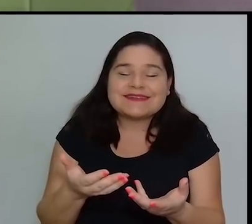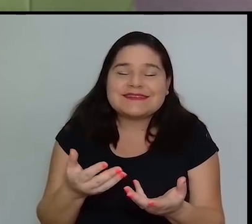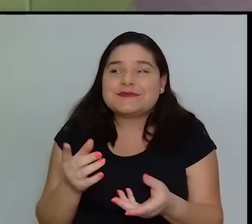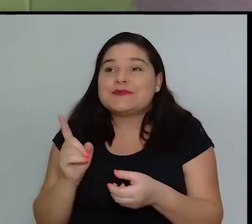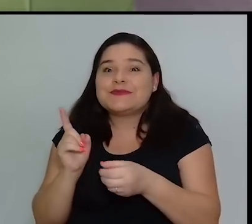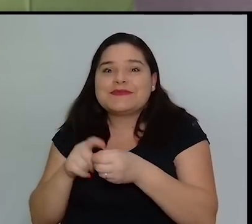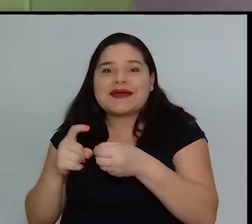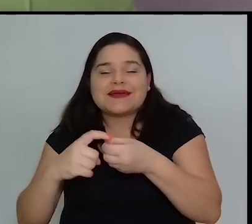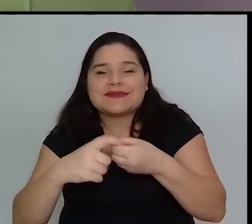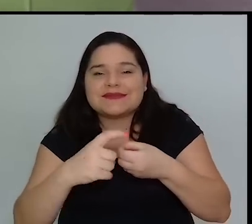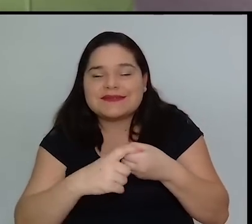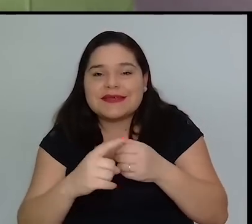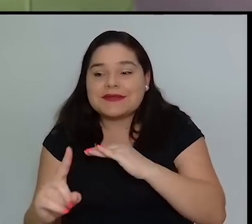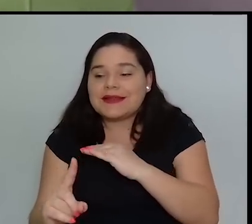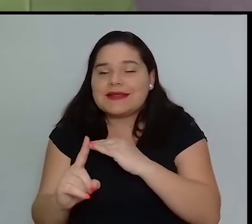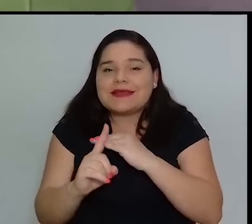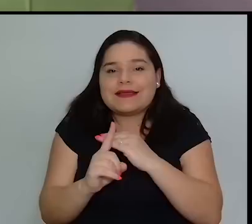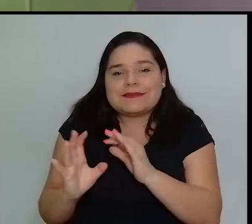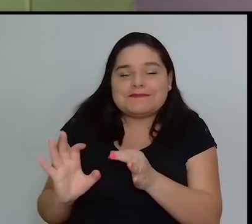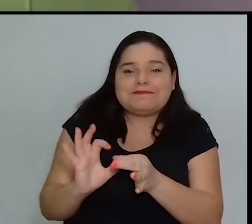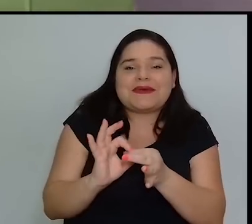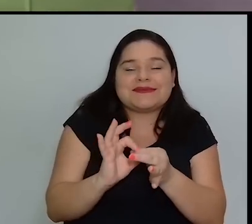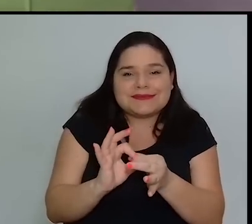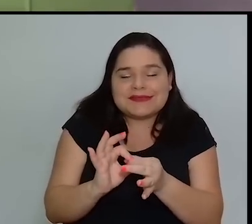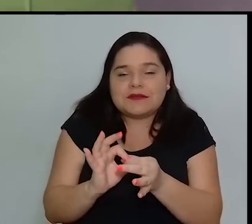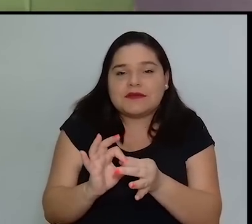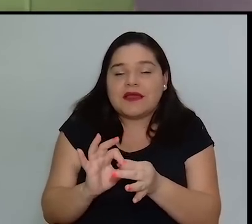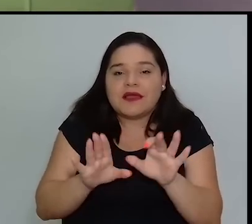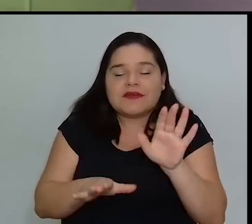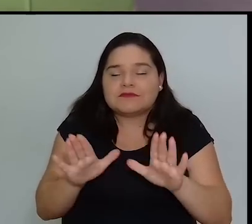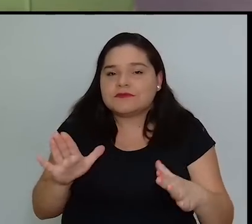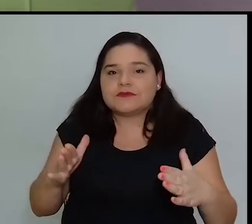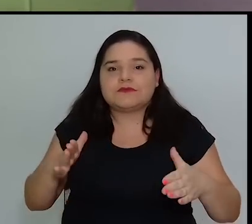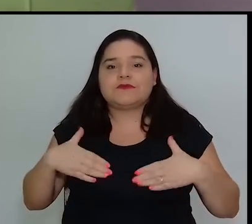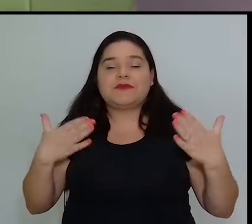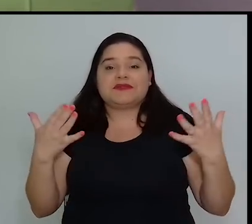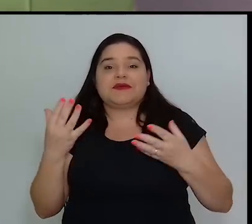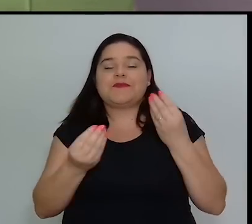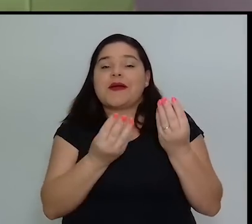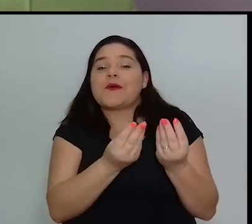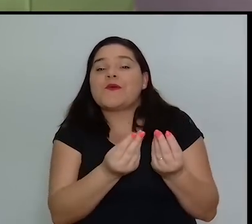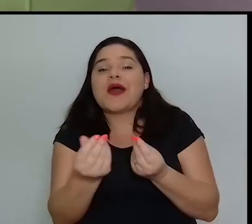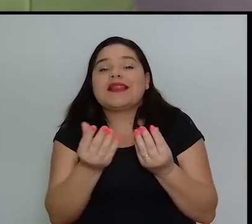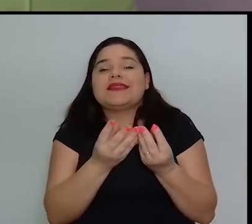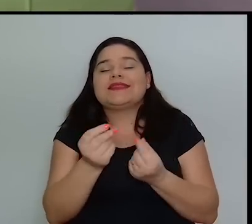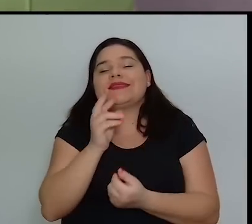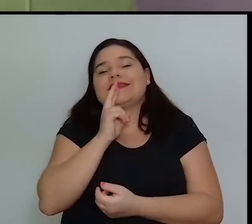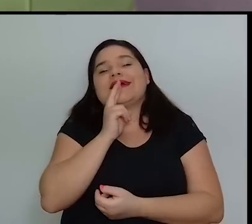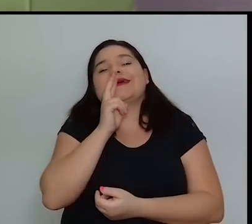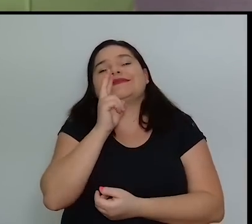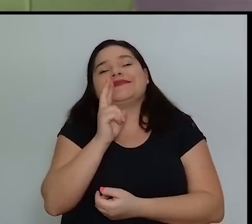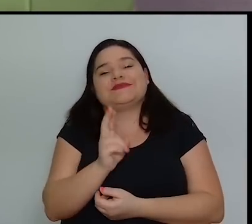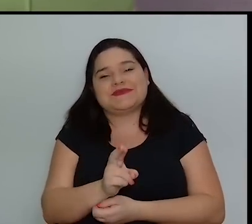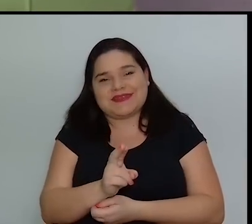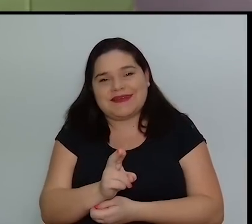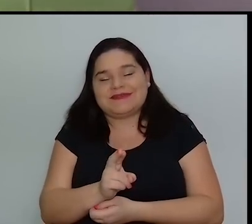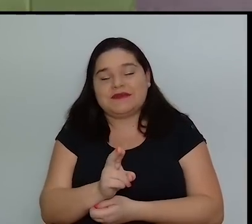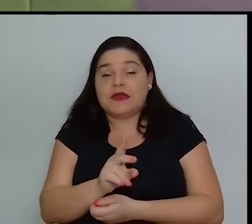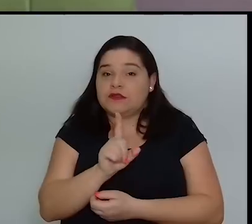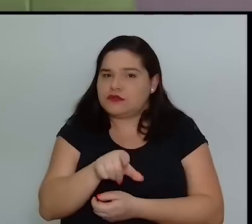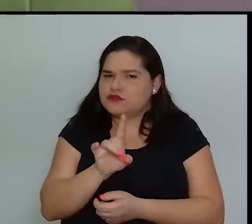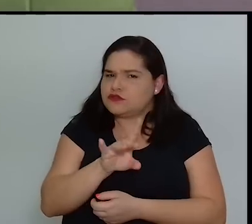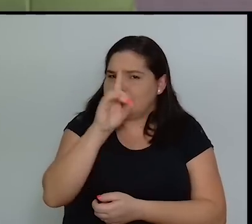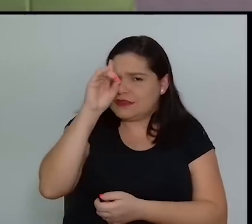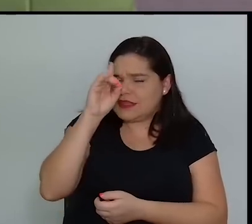parceiros e clientes que ainda se surpreendem com a qualidade dos resultados que não só o data favela